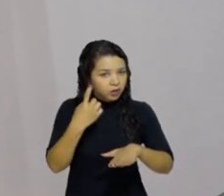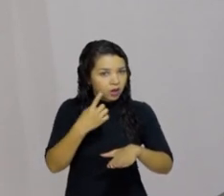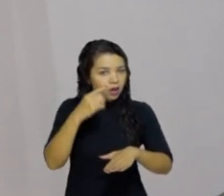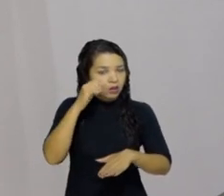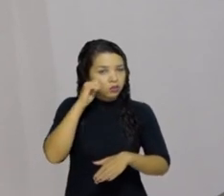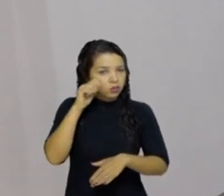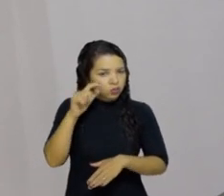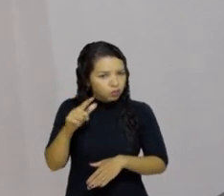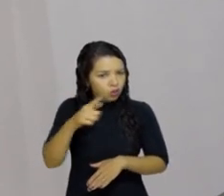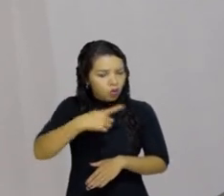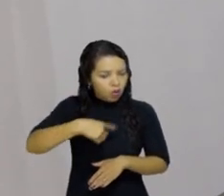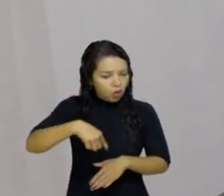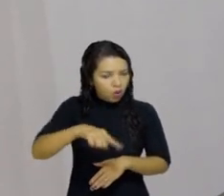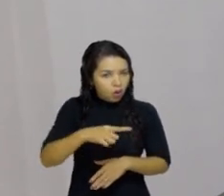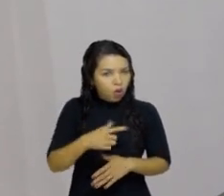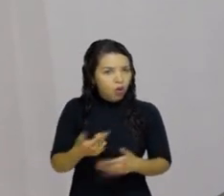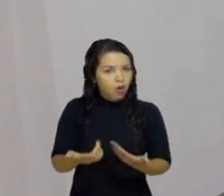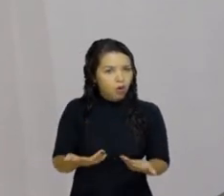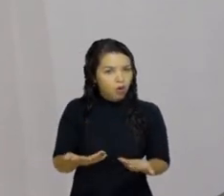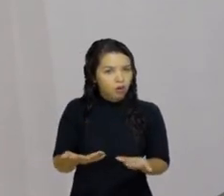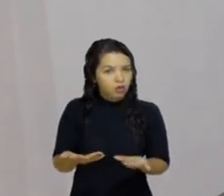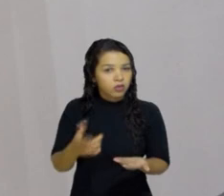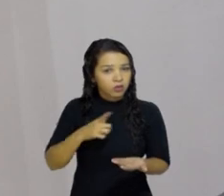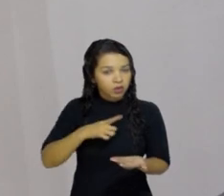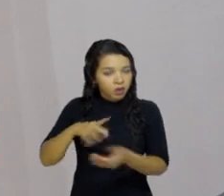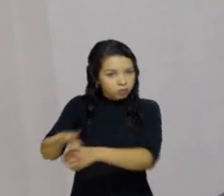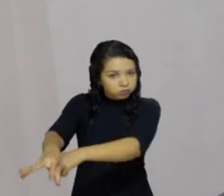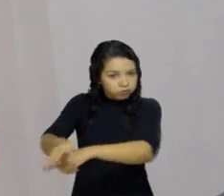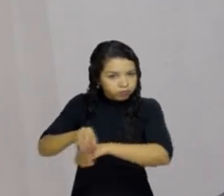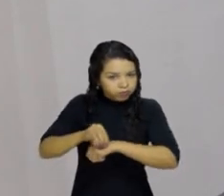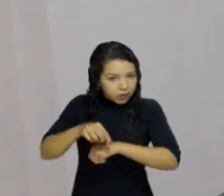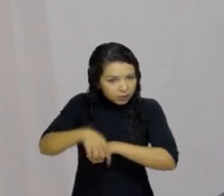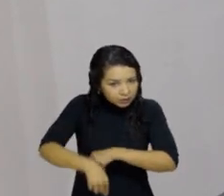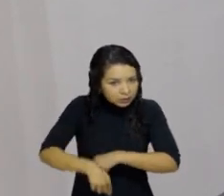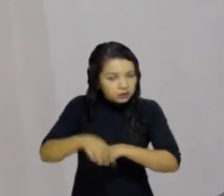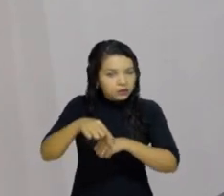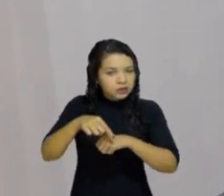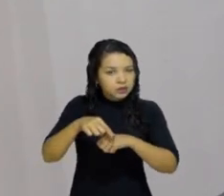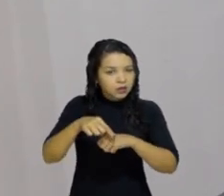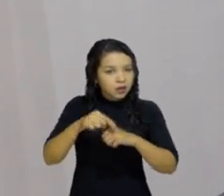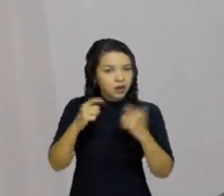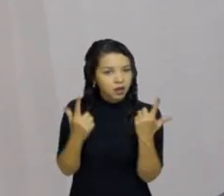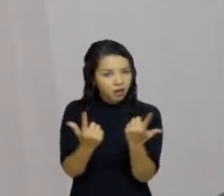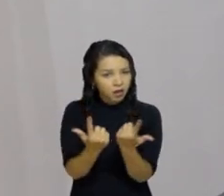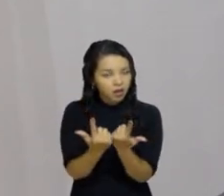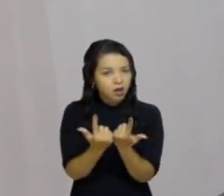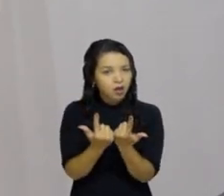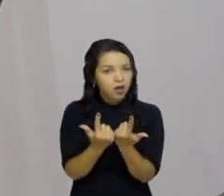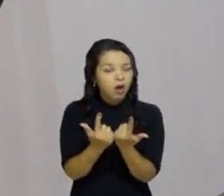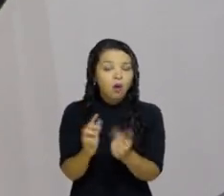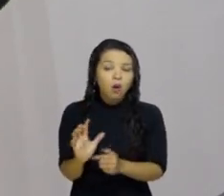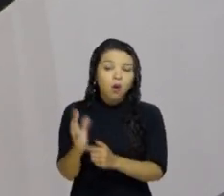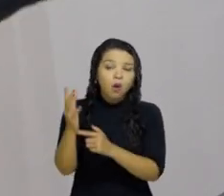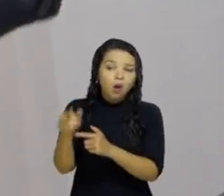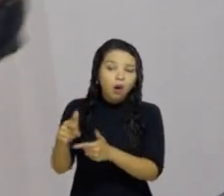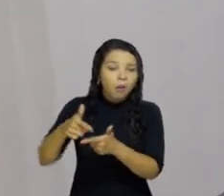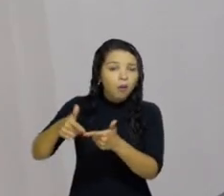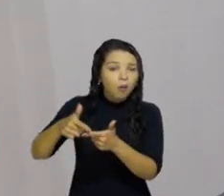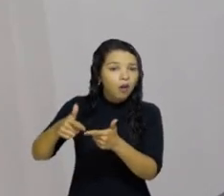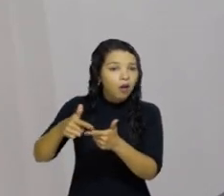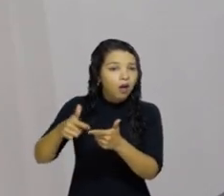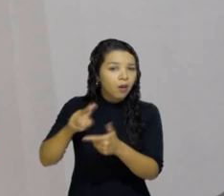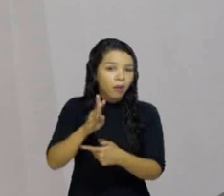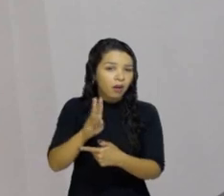grande trabalho, trazendo para dentro da Assembleia Legislativa a situação da BR-101, o trecho que liga aqui do governador